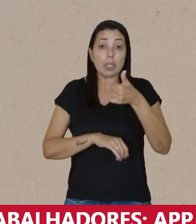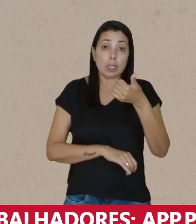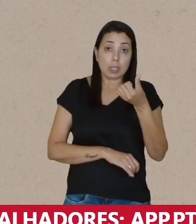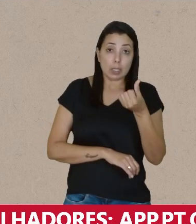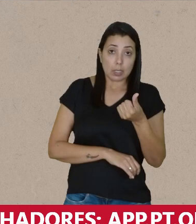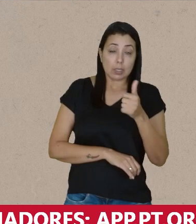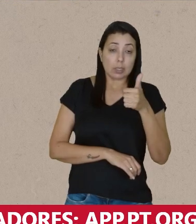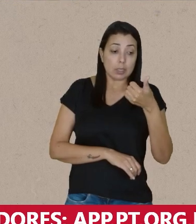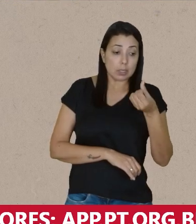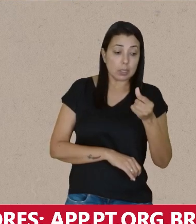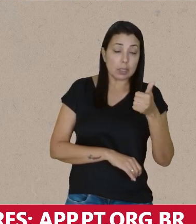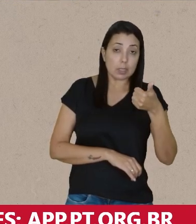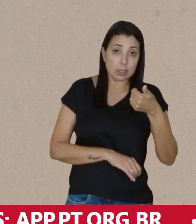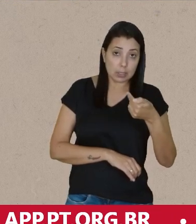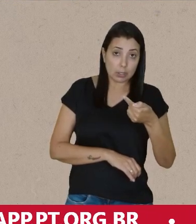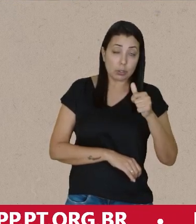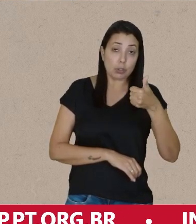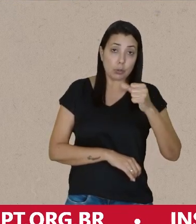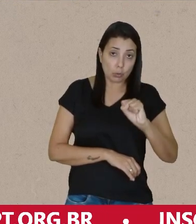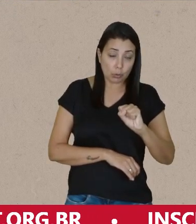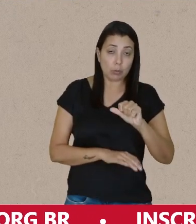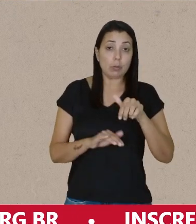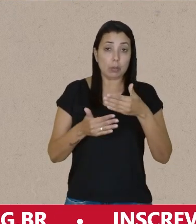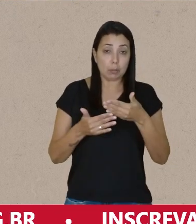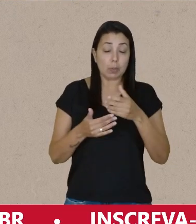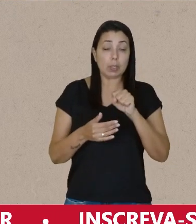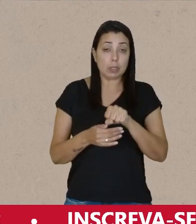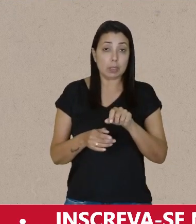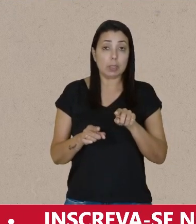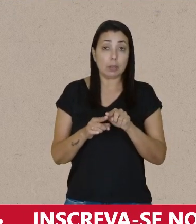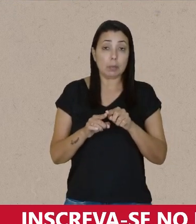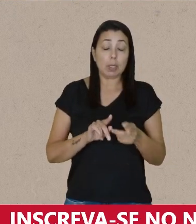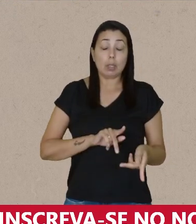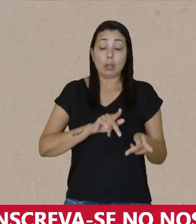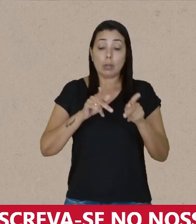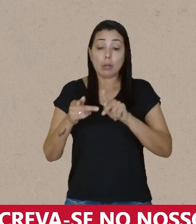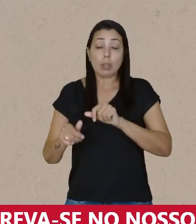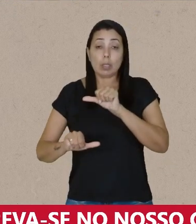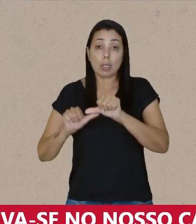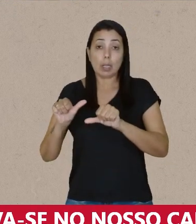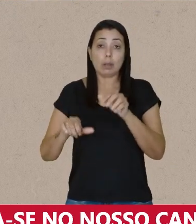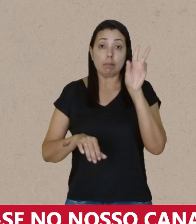18. Felizmente, página que começa a ser virada na história.